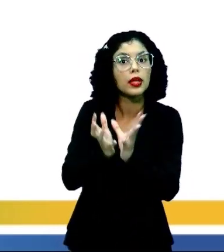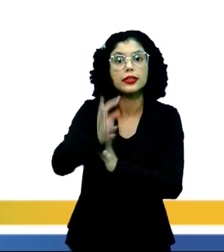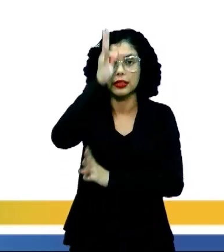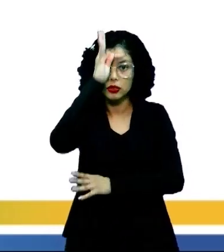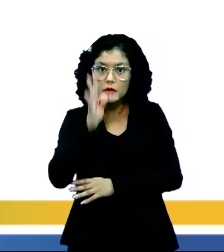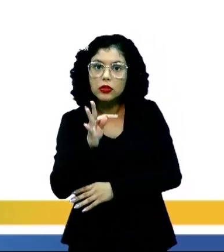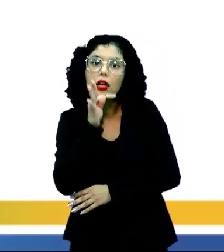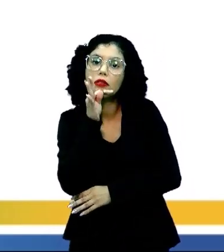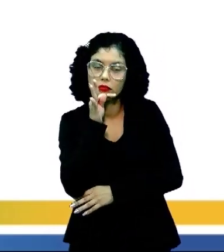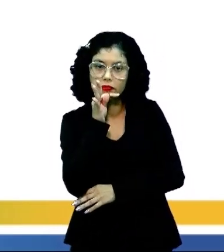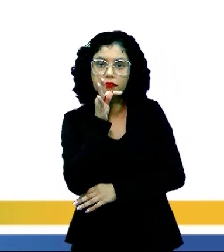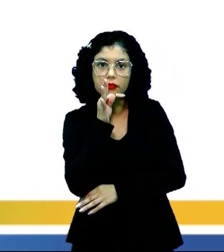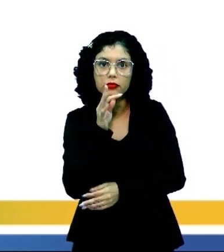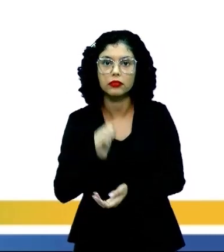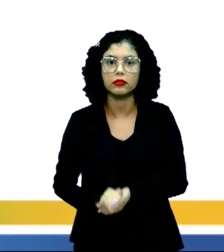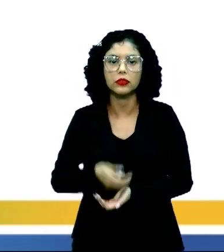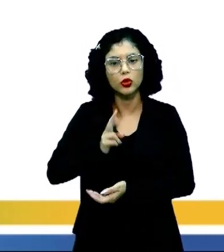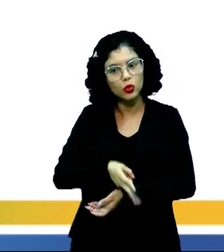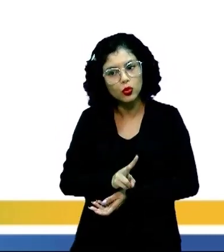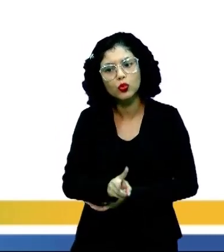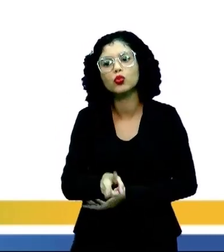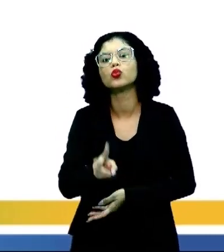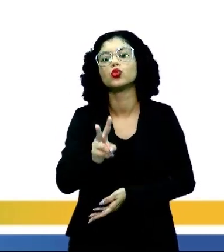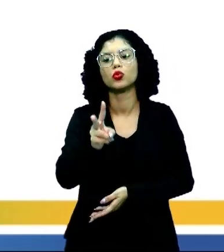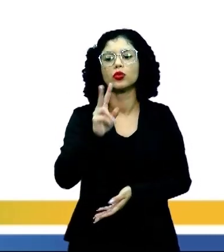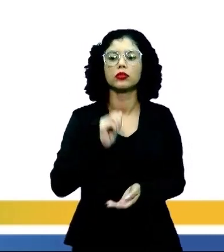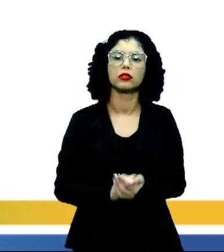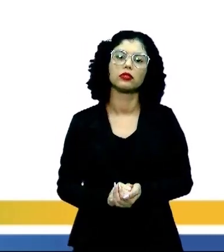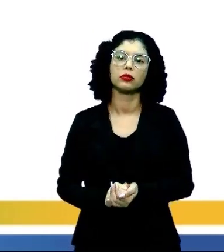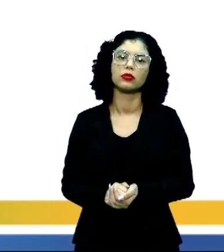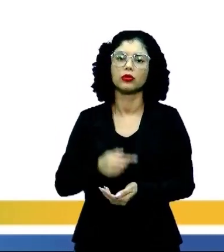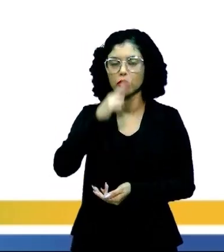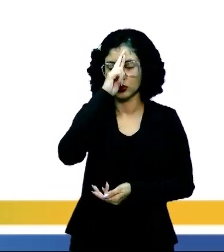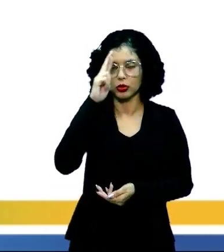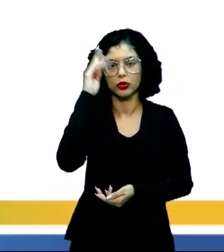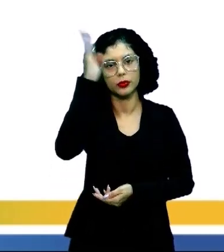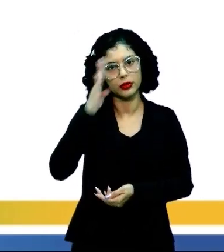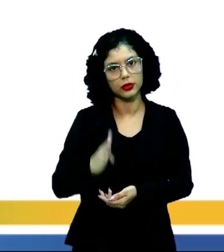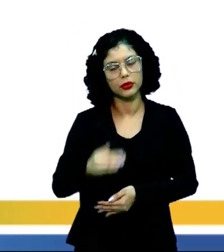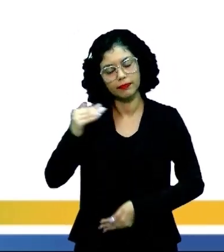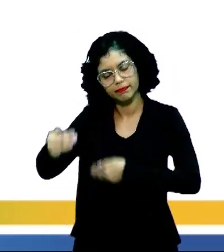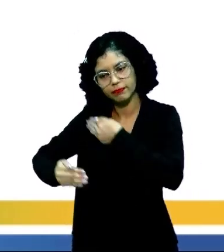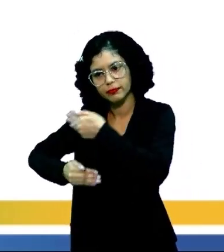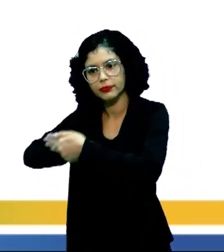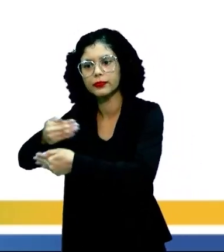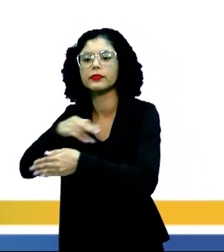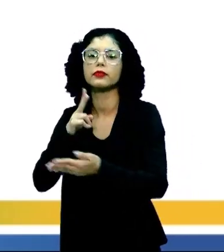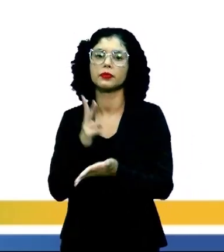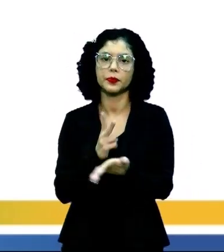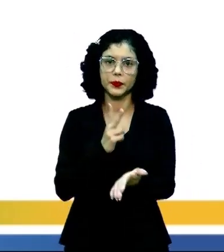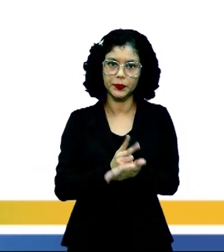tradicionais, elas perpassam aí o contexto histórico brasileiro, né?